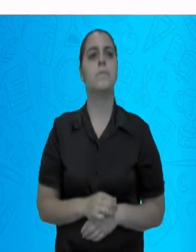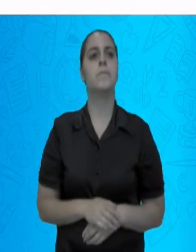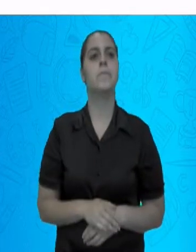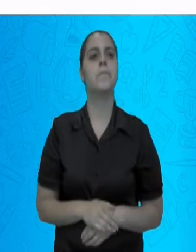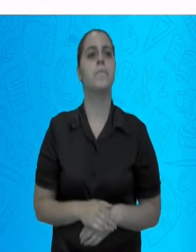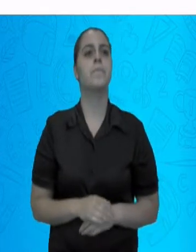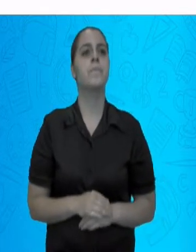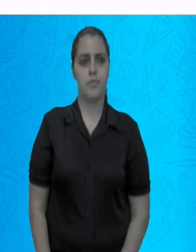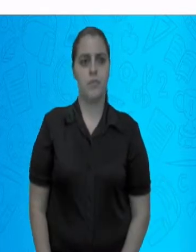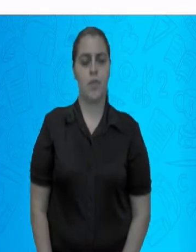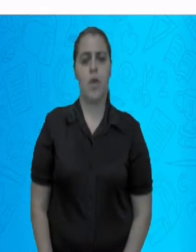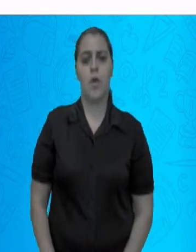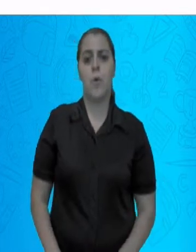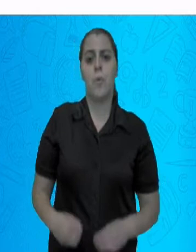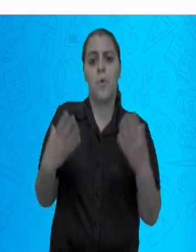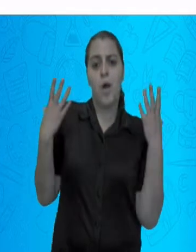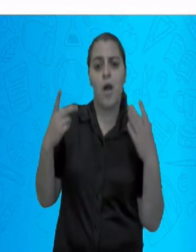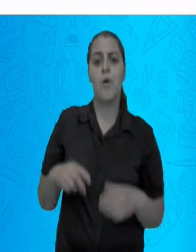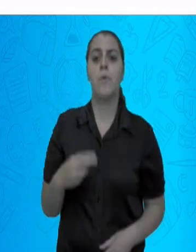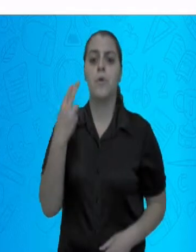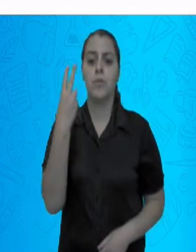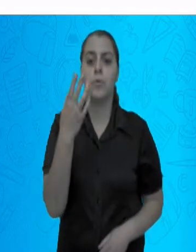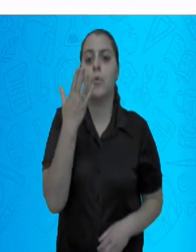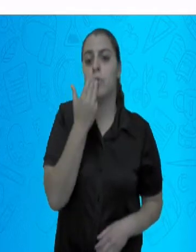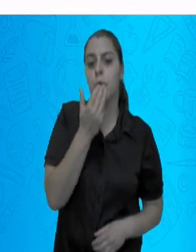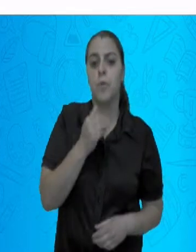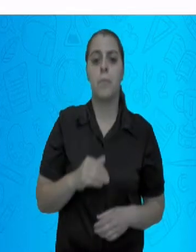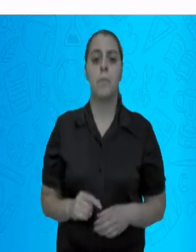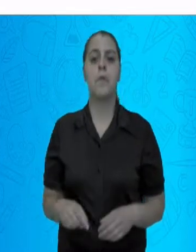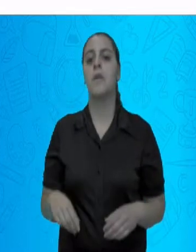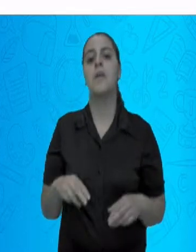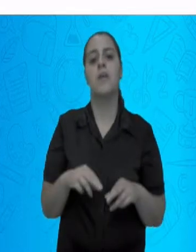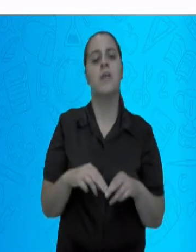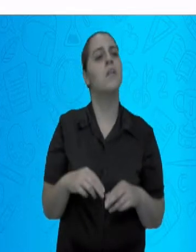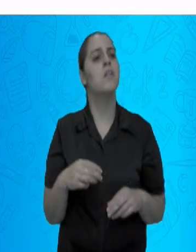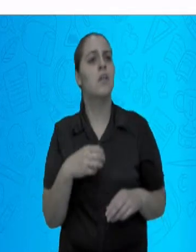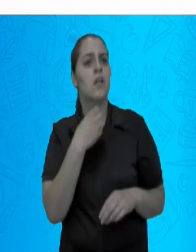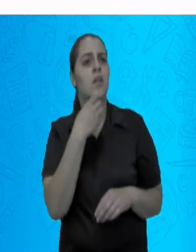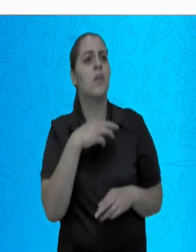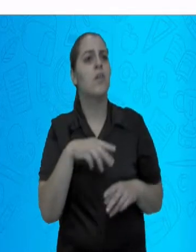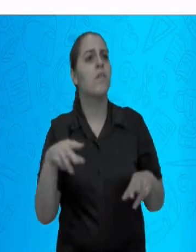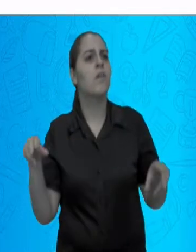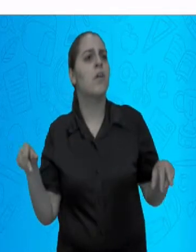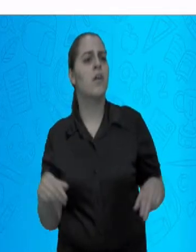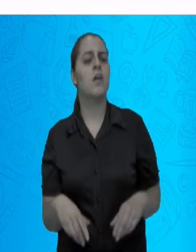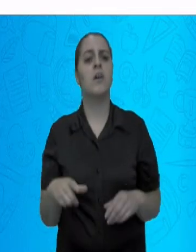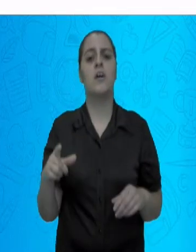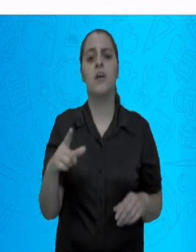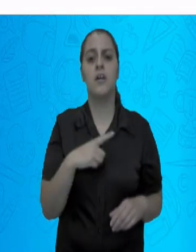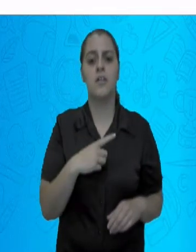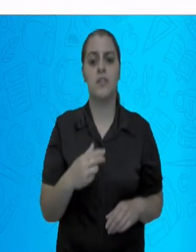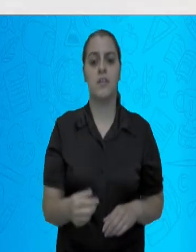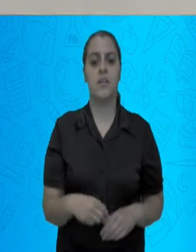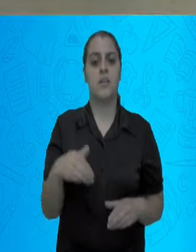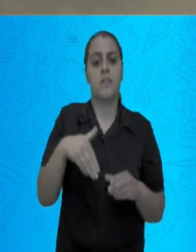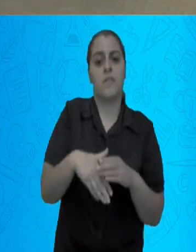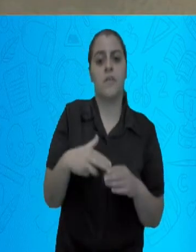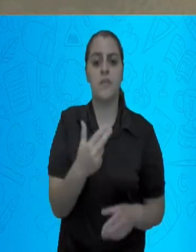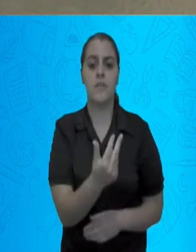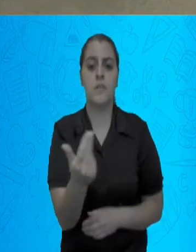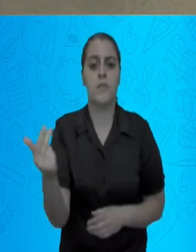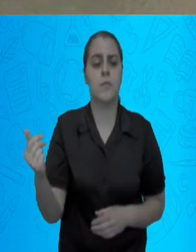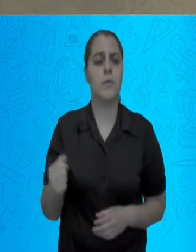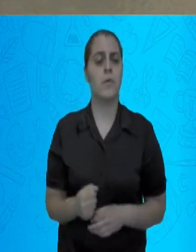amor. Qual as duas comidas típicas que tiveram a mesma votação, a